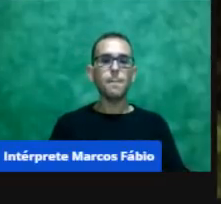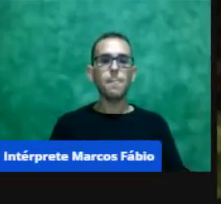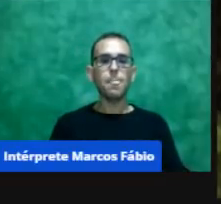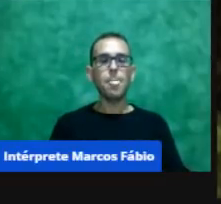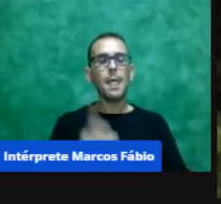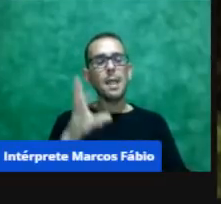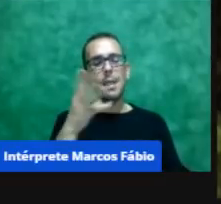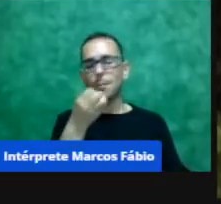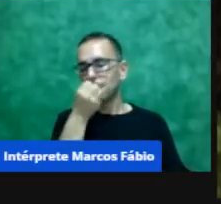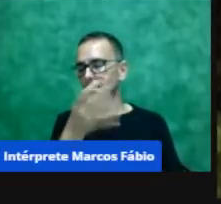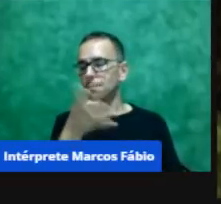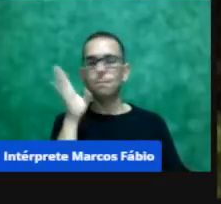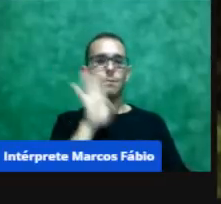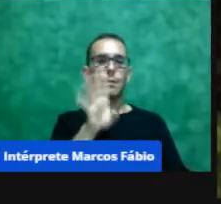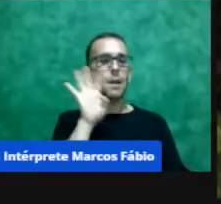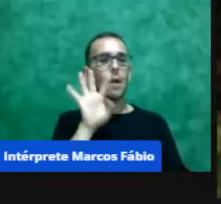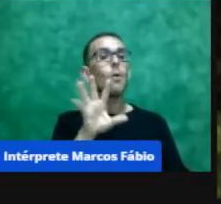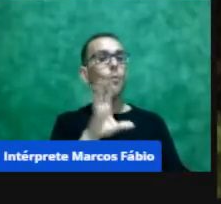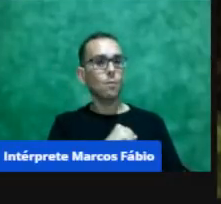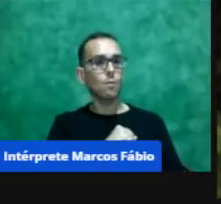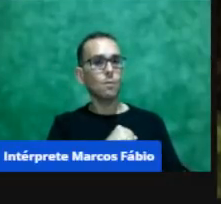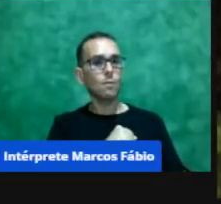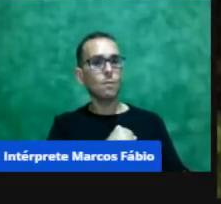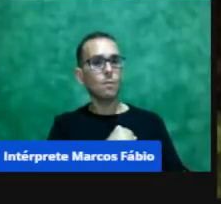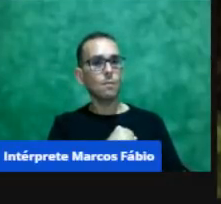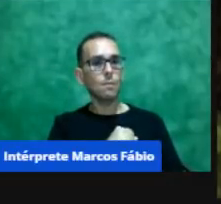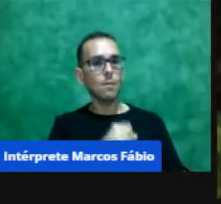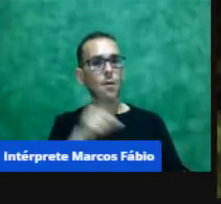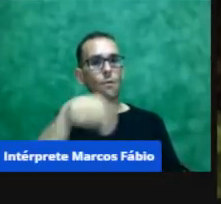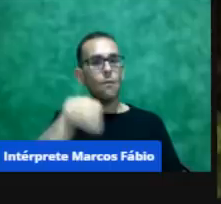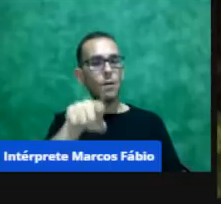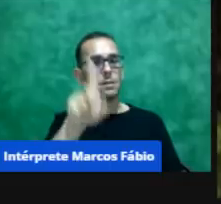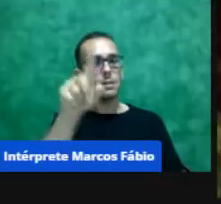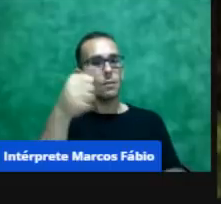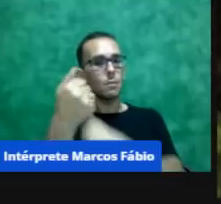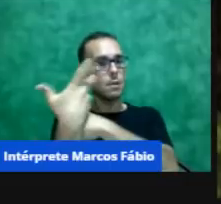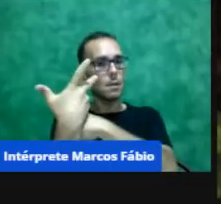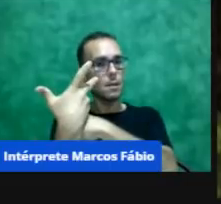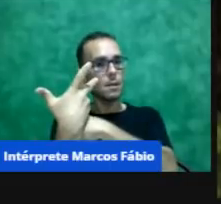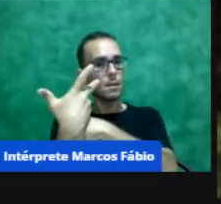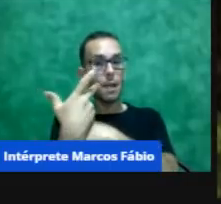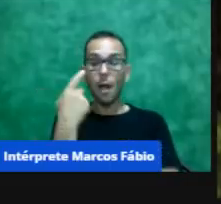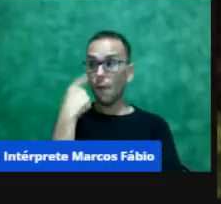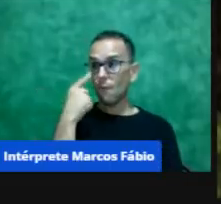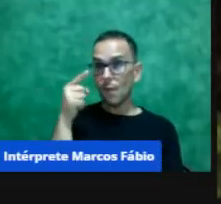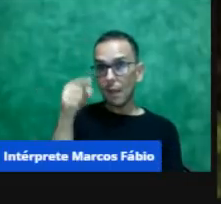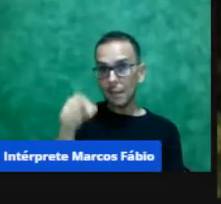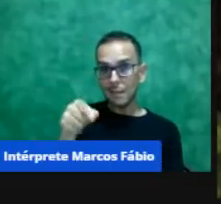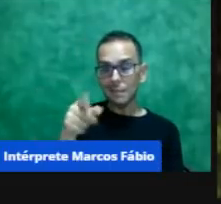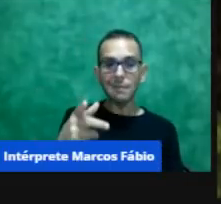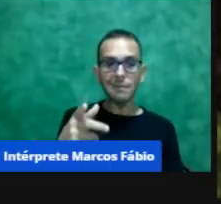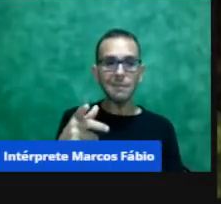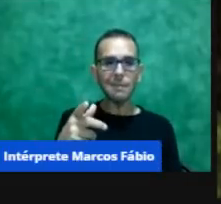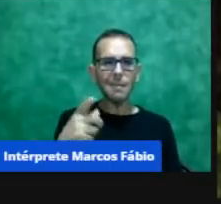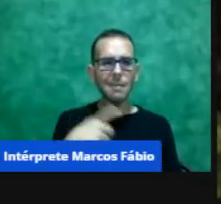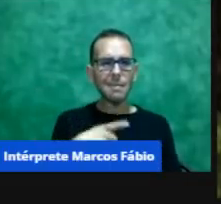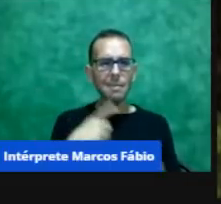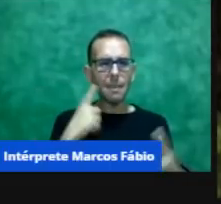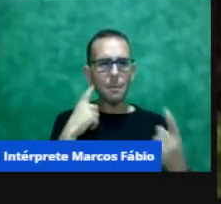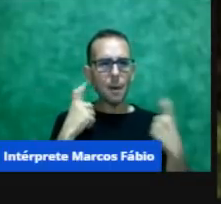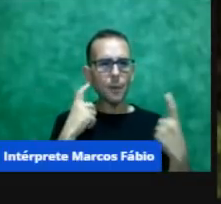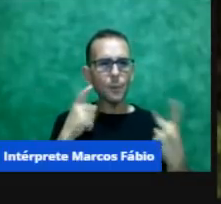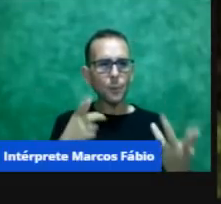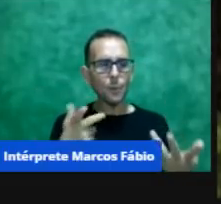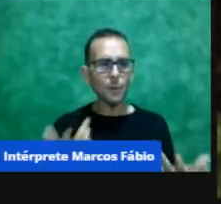bem legal. Gostei. Vou ser cinegrafista. Aqui, né, galera? Tá um barulho aqui, ó.